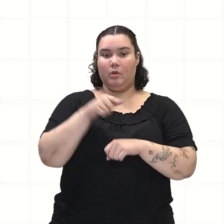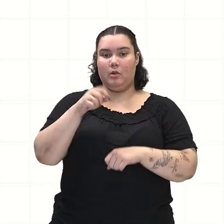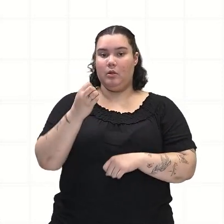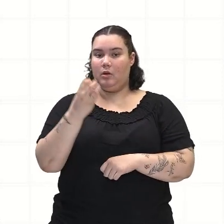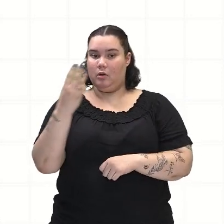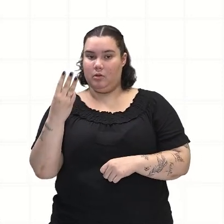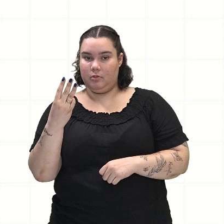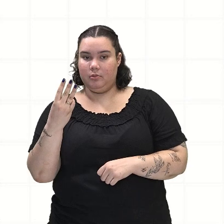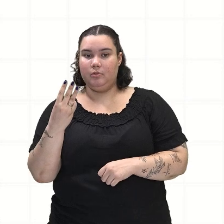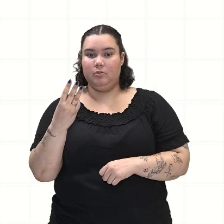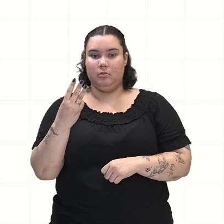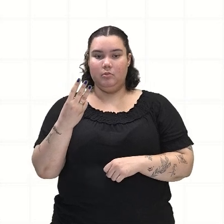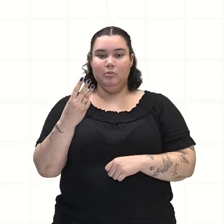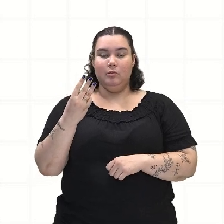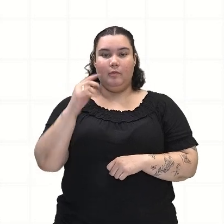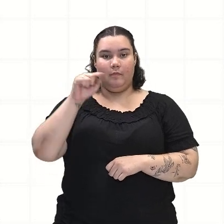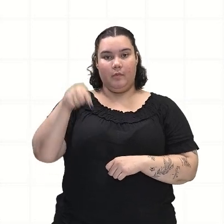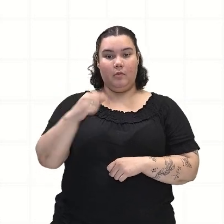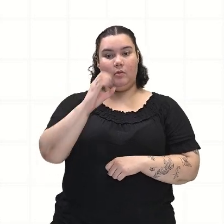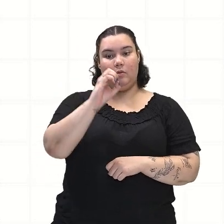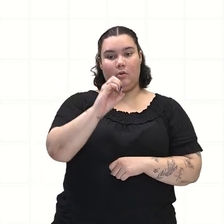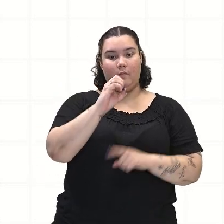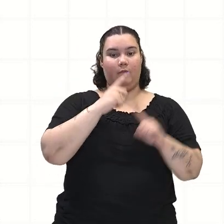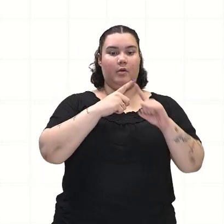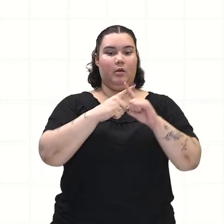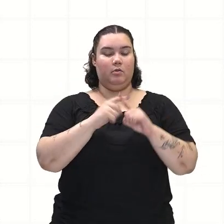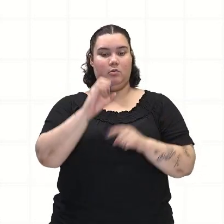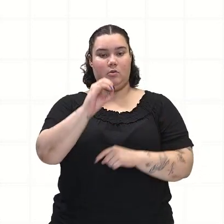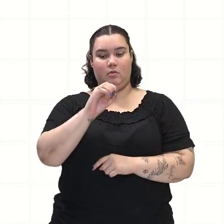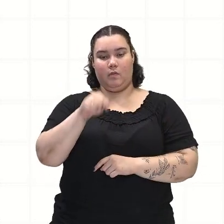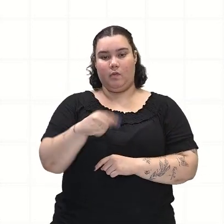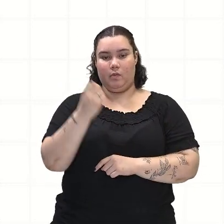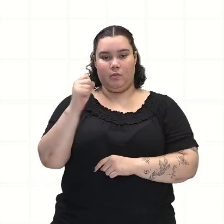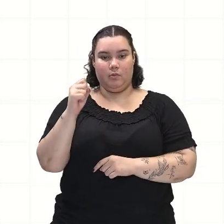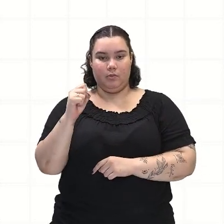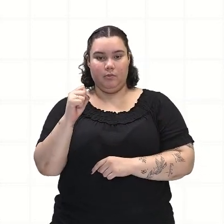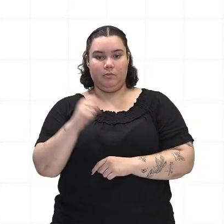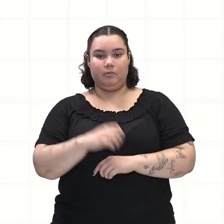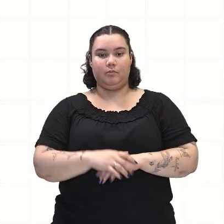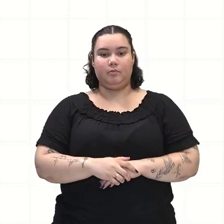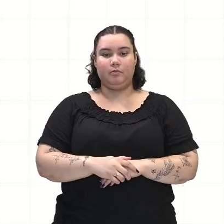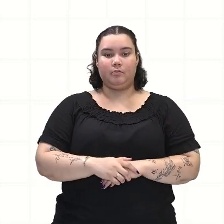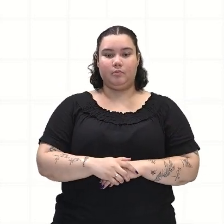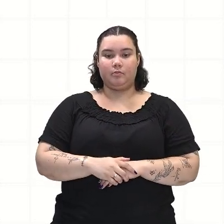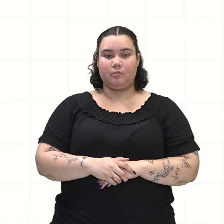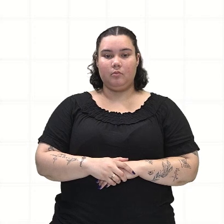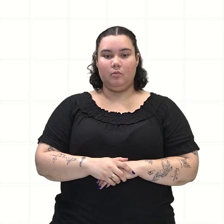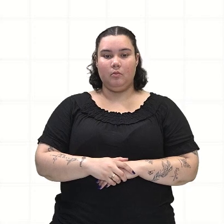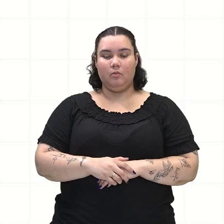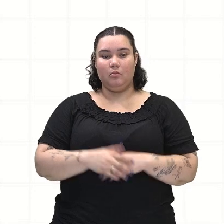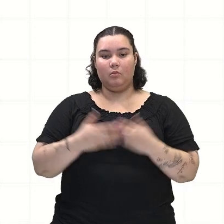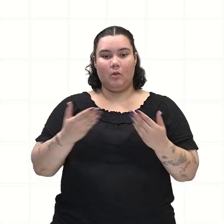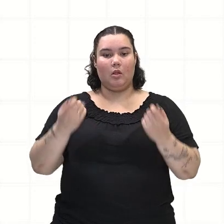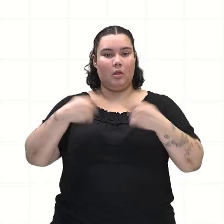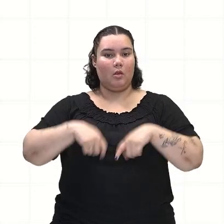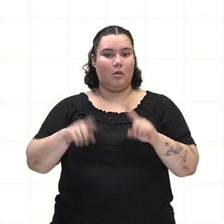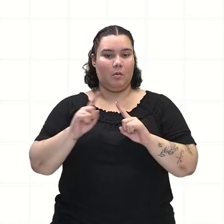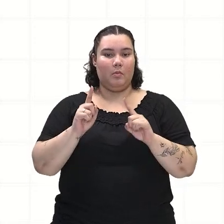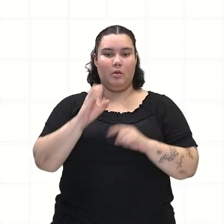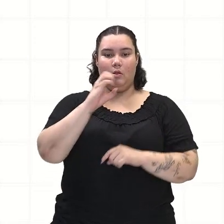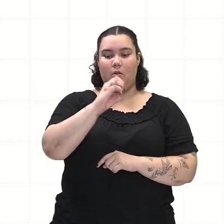3, né? Multiplicar por 0,8. Né? Não precisava usar